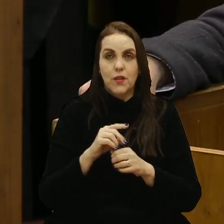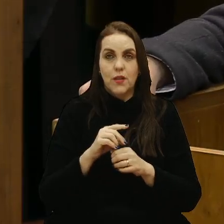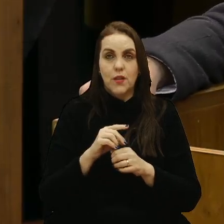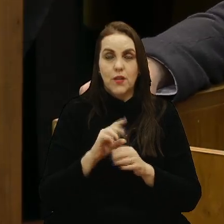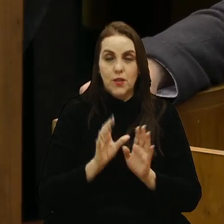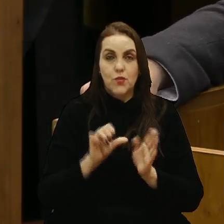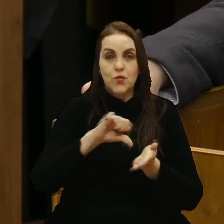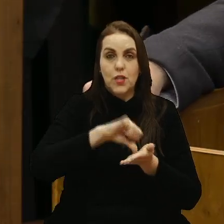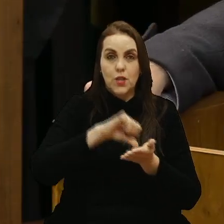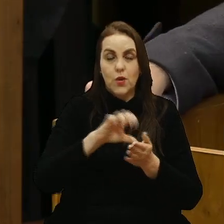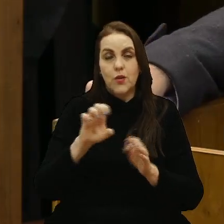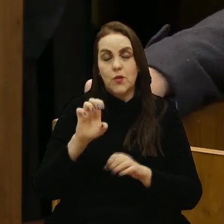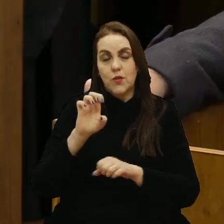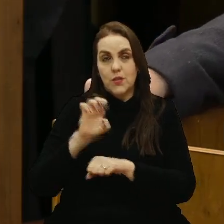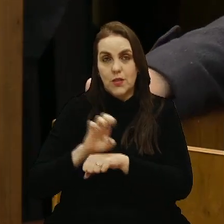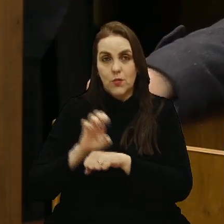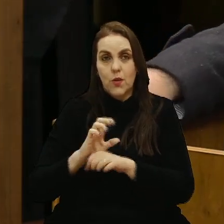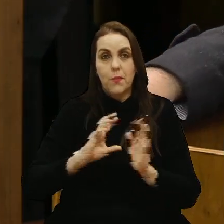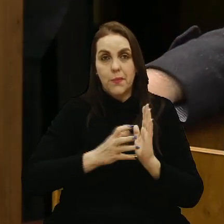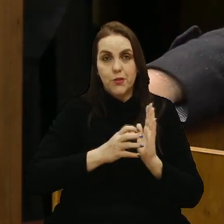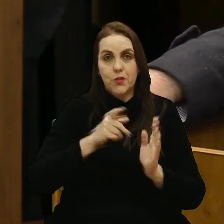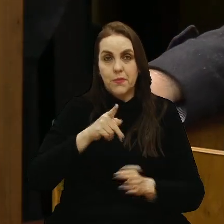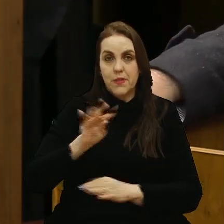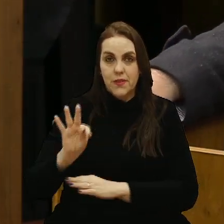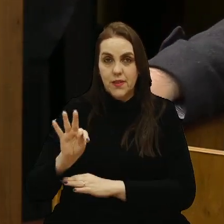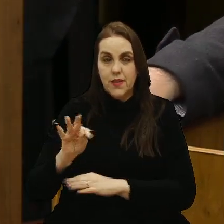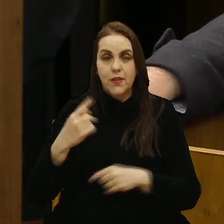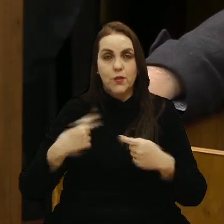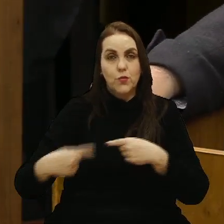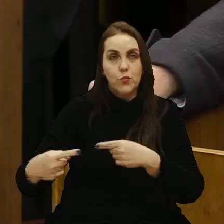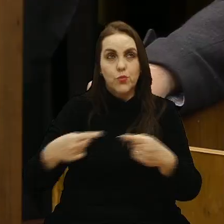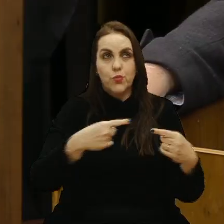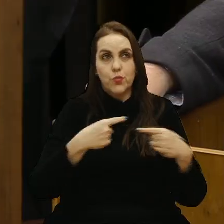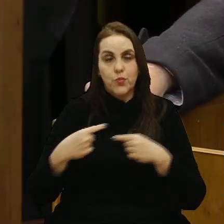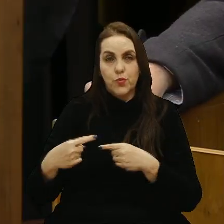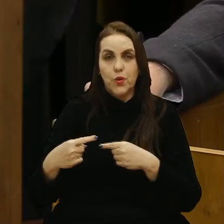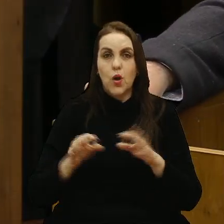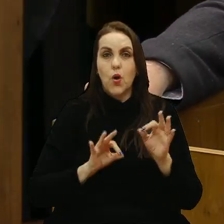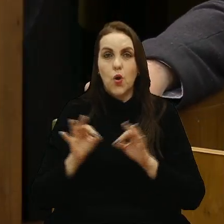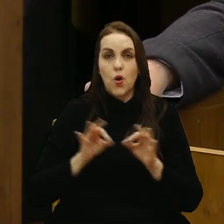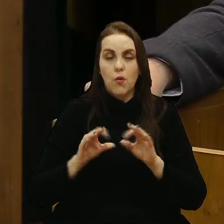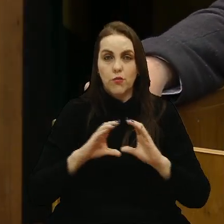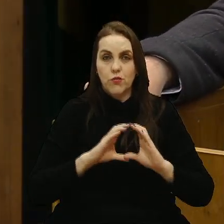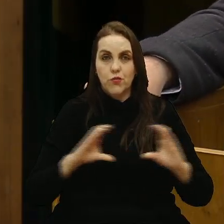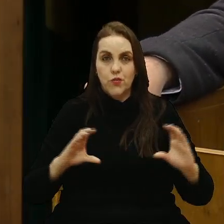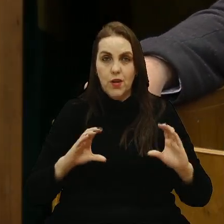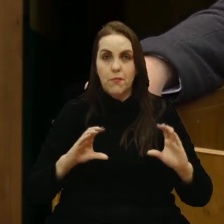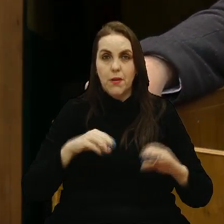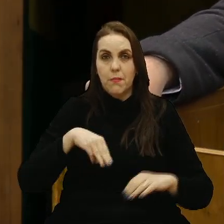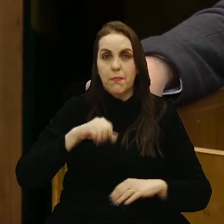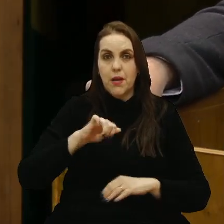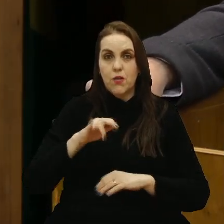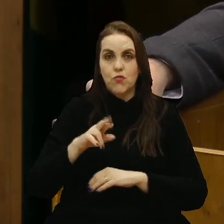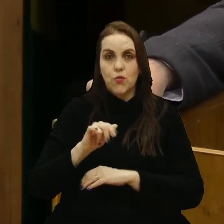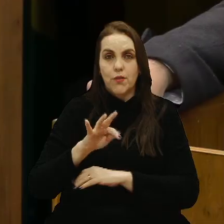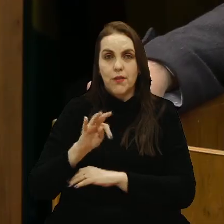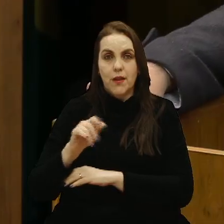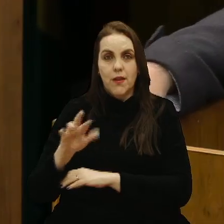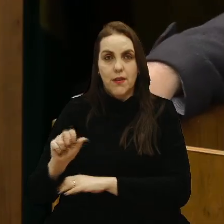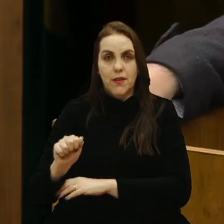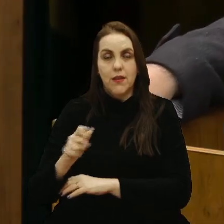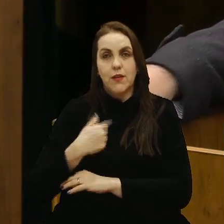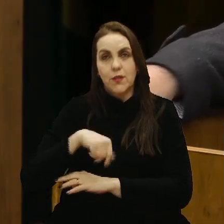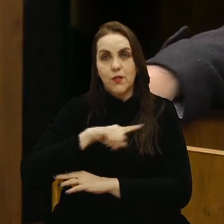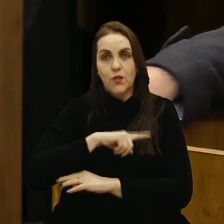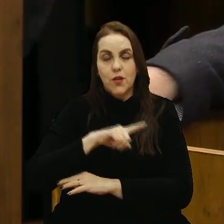do PT, em que o partido discutia a composição da chapa da majoritária, né? As